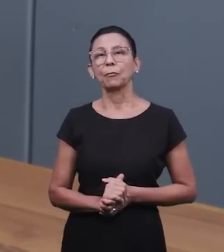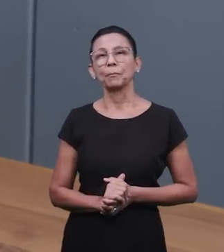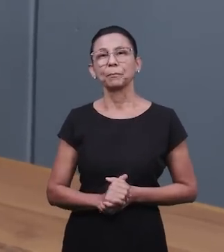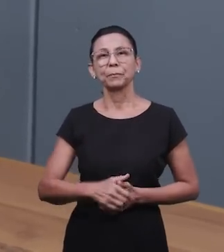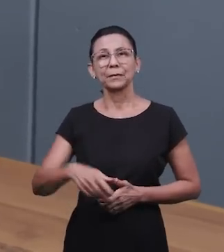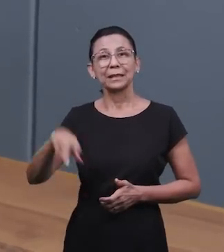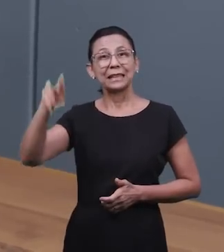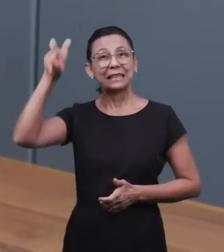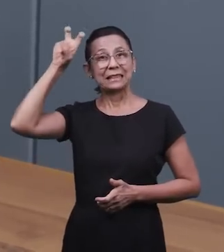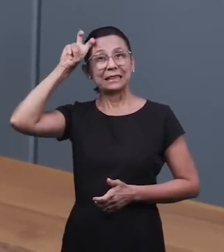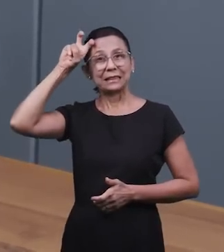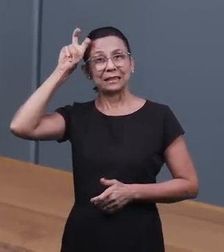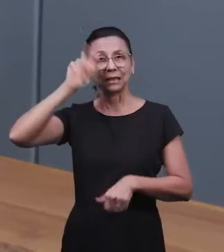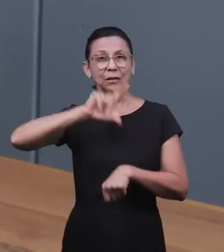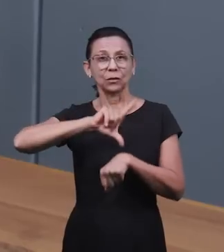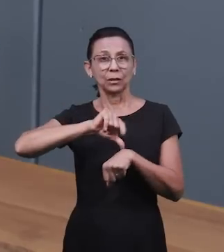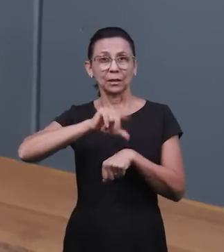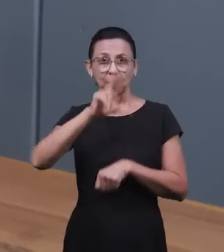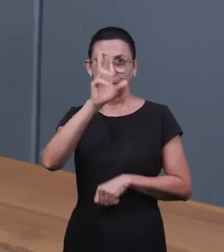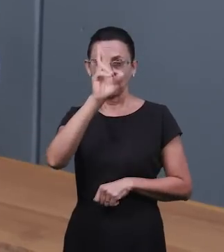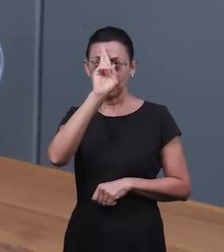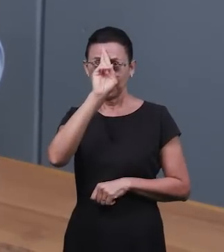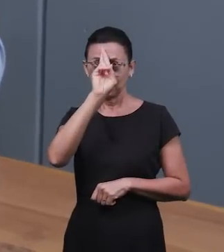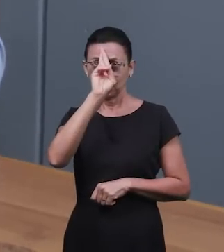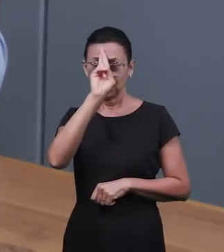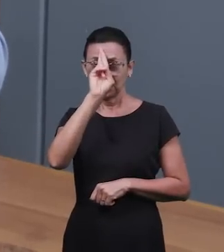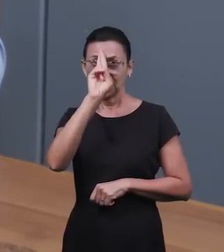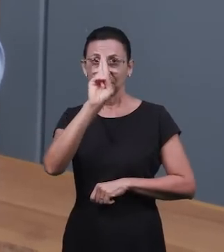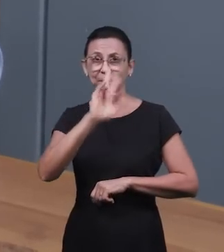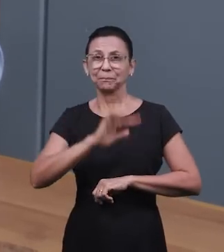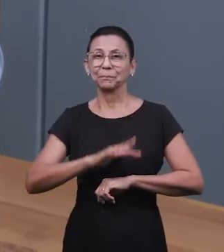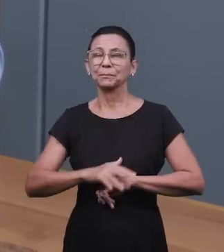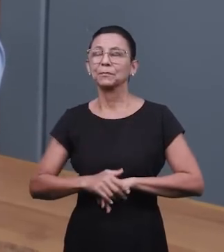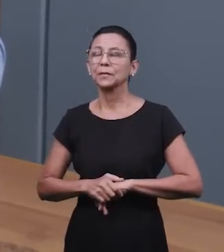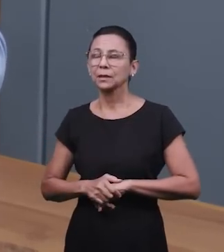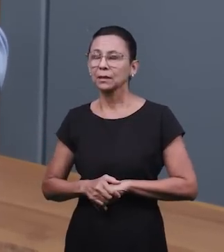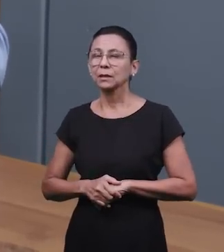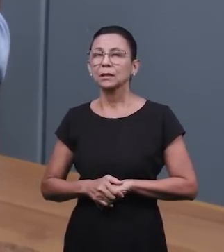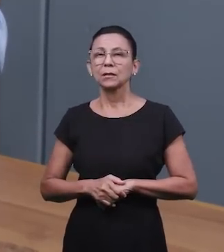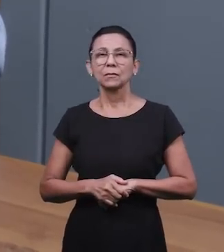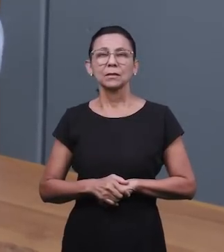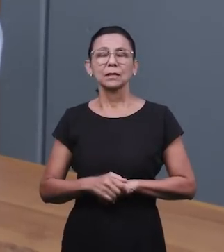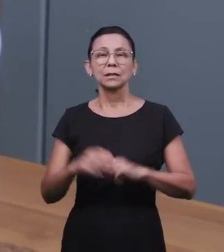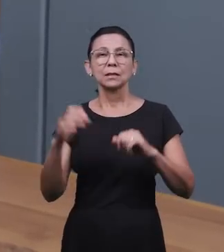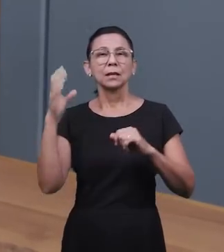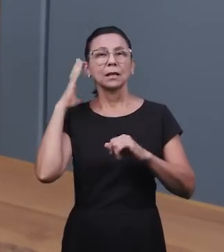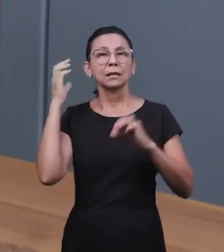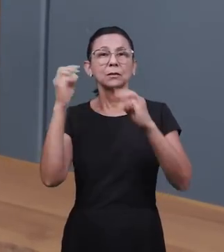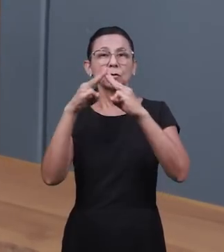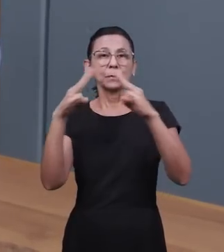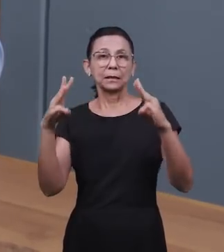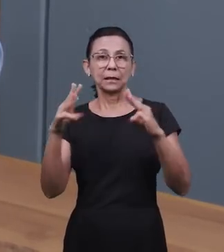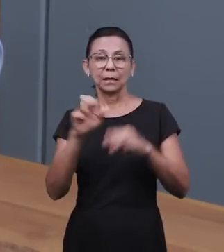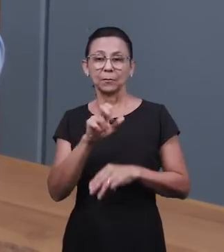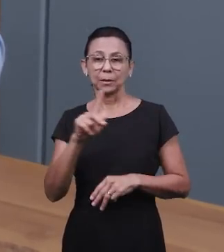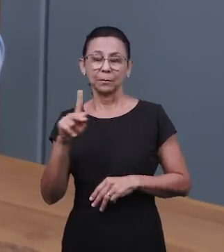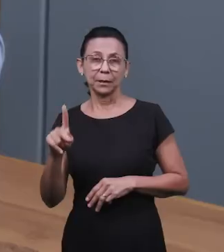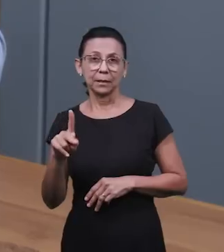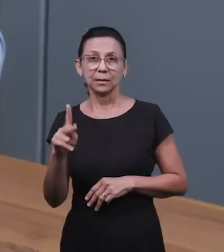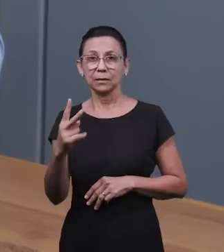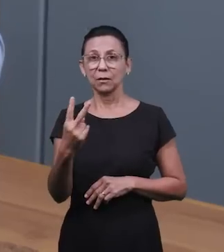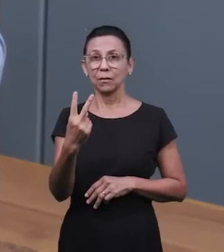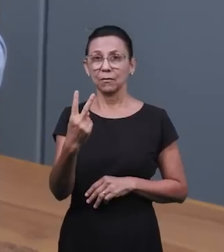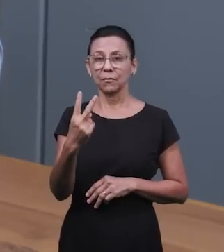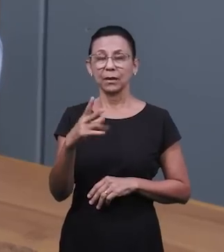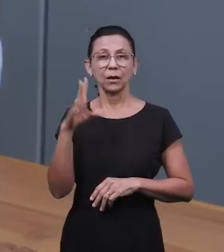Toda quinta-feira, a partir do meio-dia, você pode ouvir pela Rádio Manaim, inclusive no aplicativo, no celular. Você